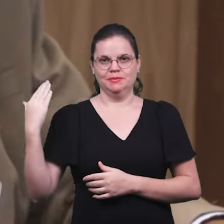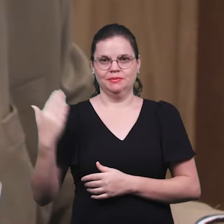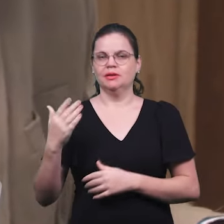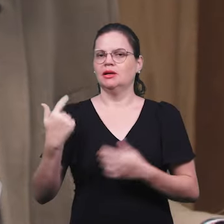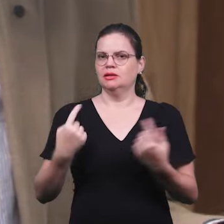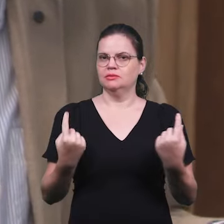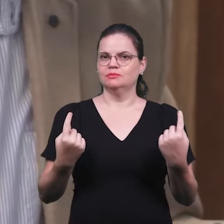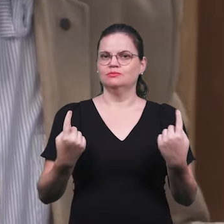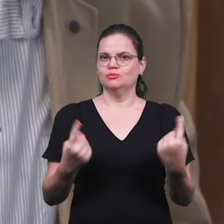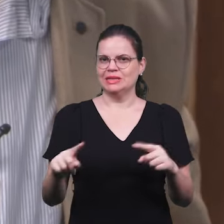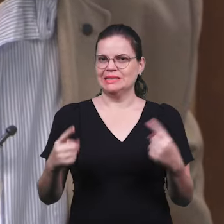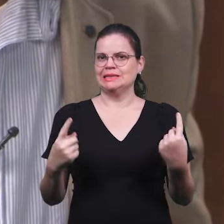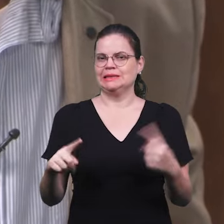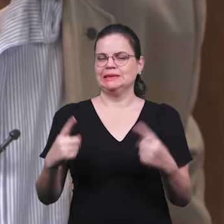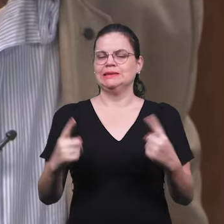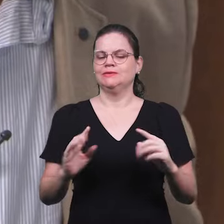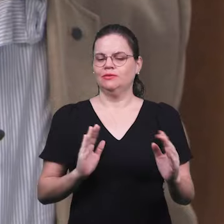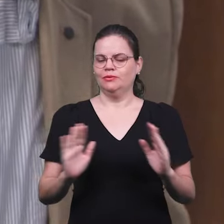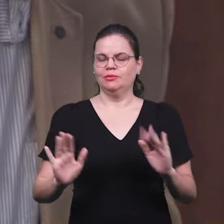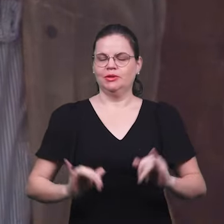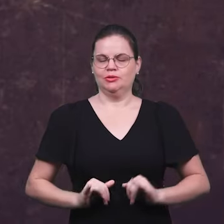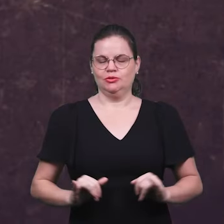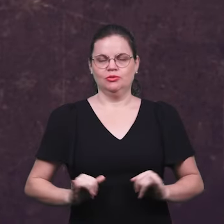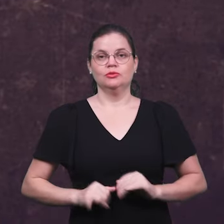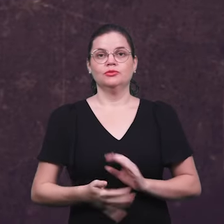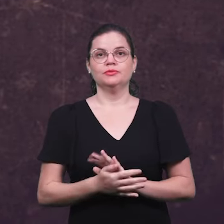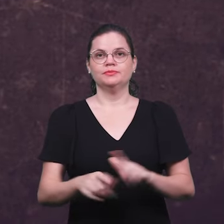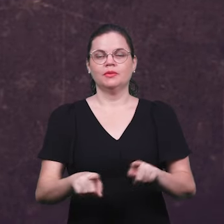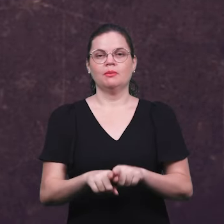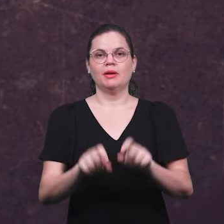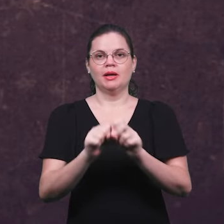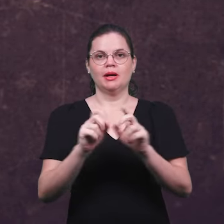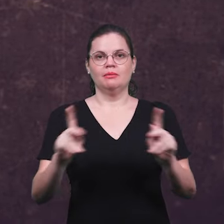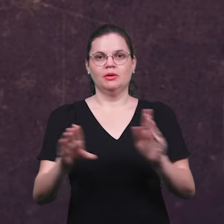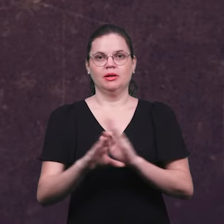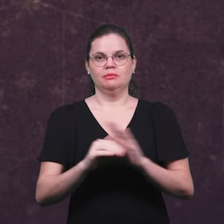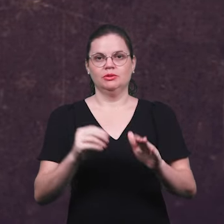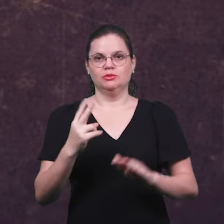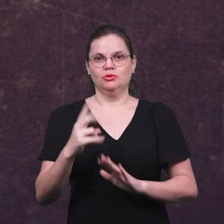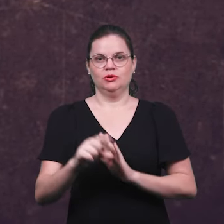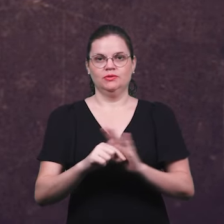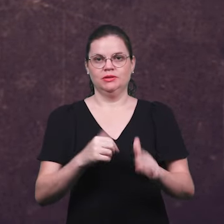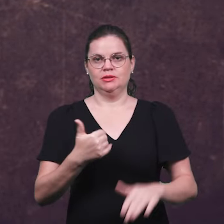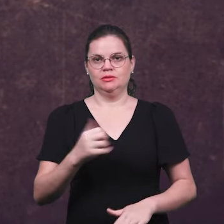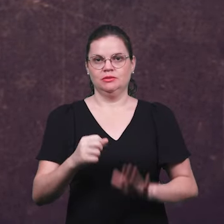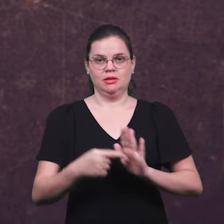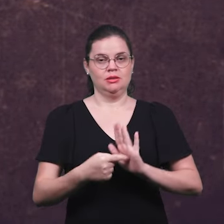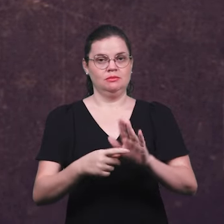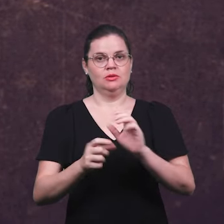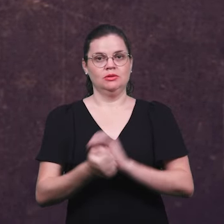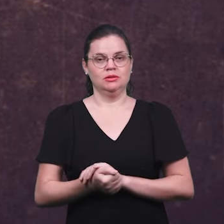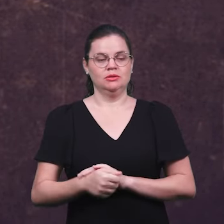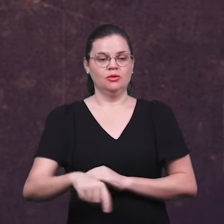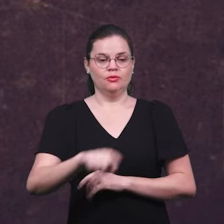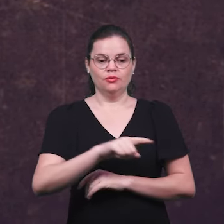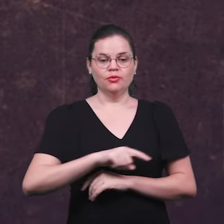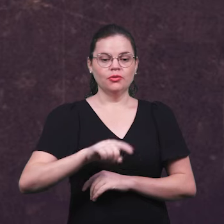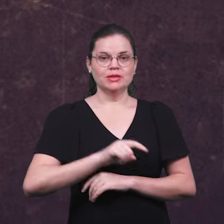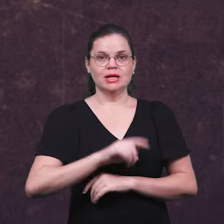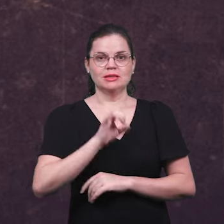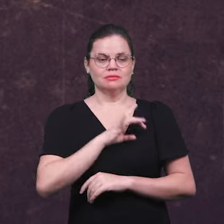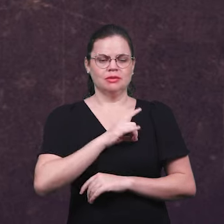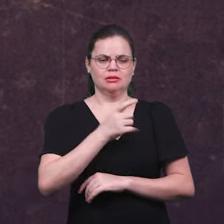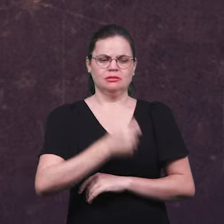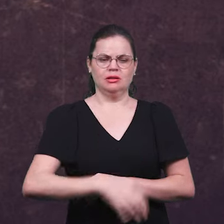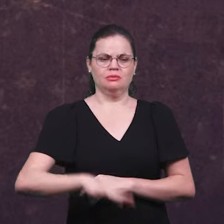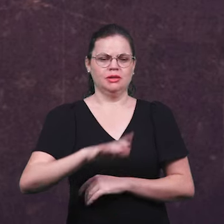que de Apocalipse aqui, Apocalipse 2,10, não temas as coisas que tens de sofrer, eis que o diabo está para